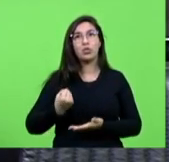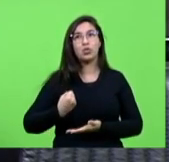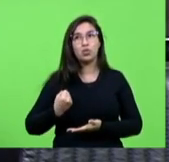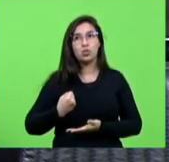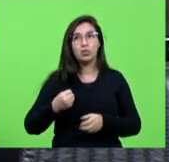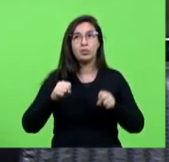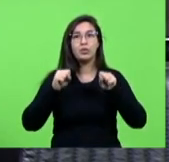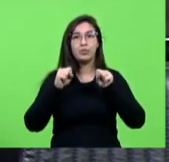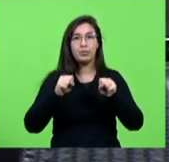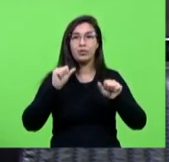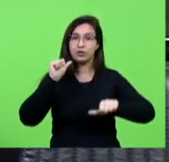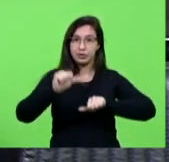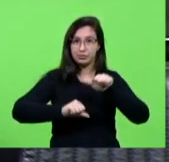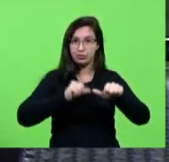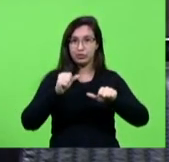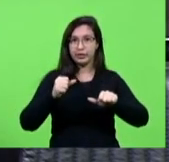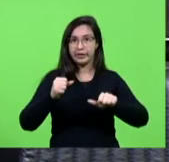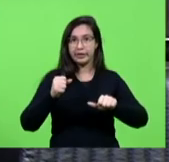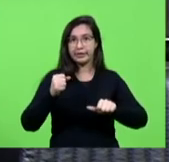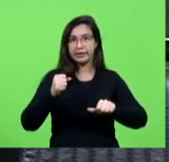ser alterados do dia para a noite.